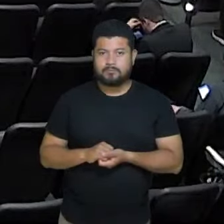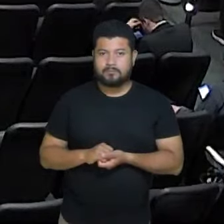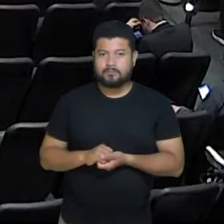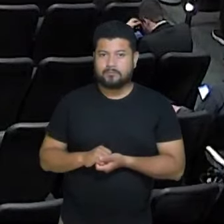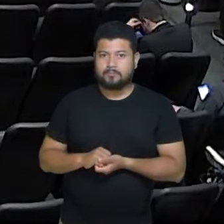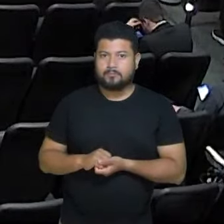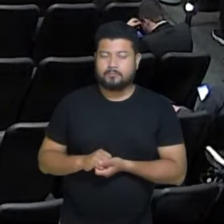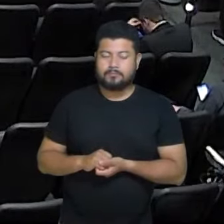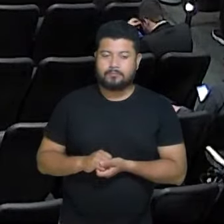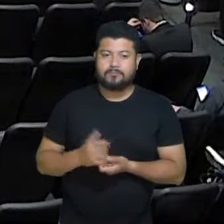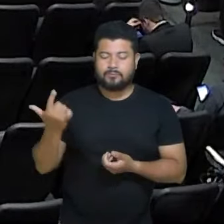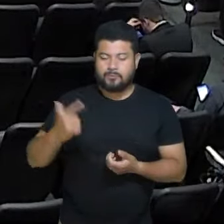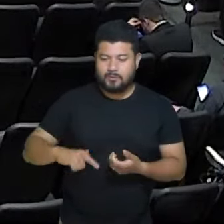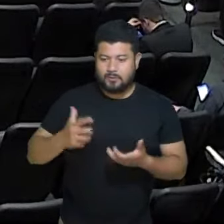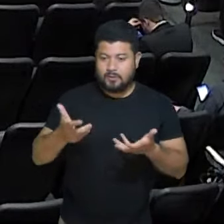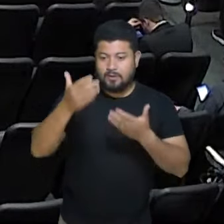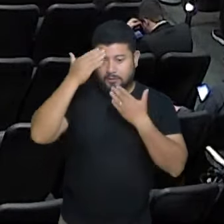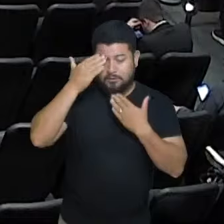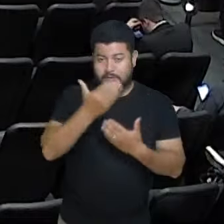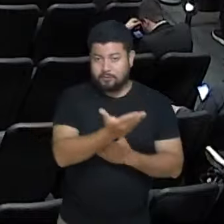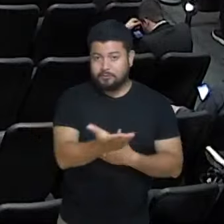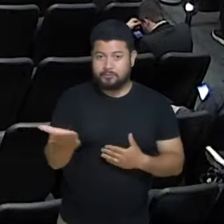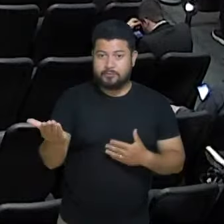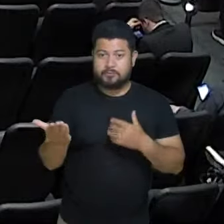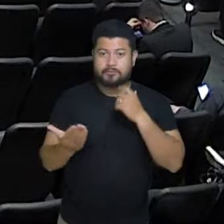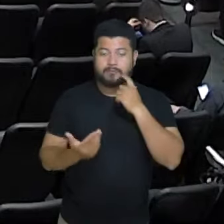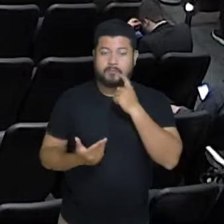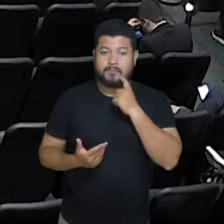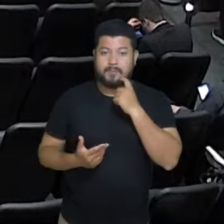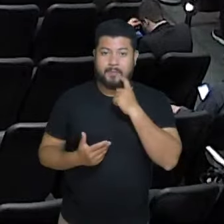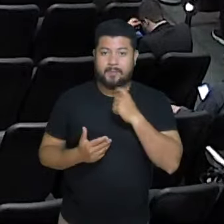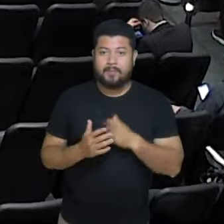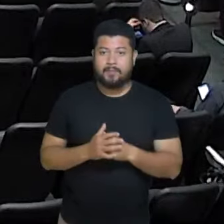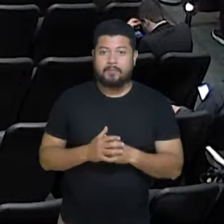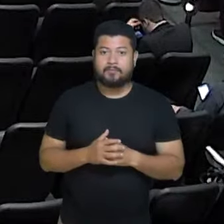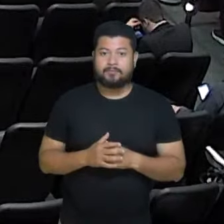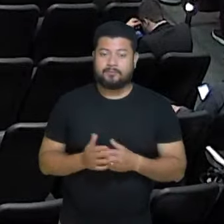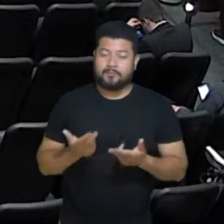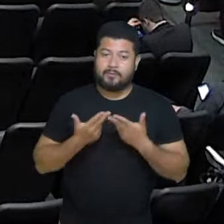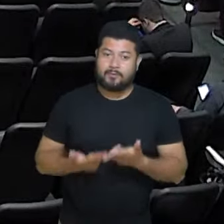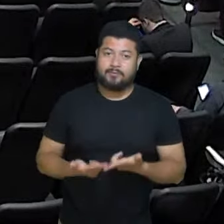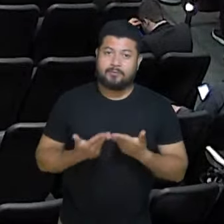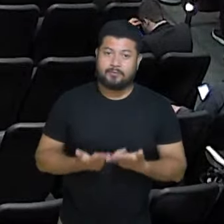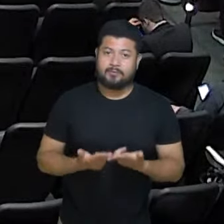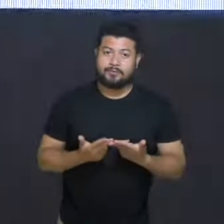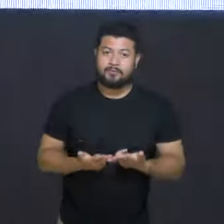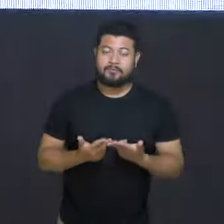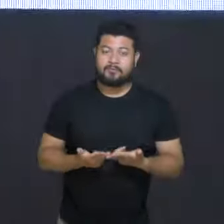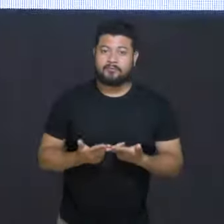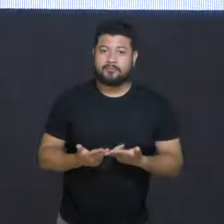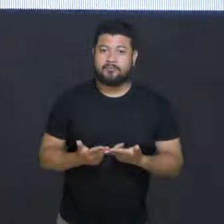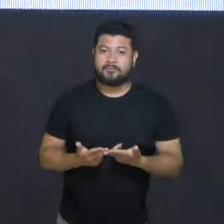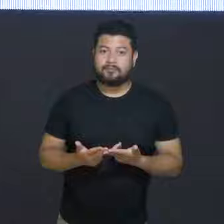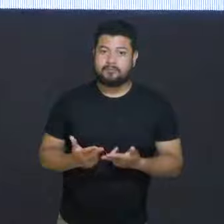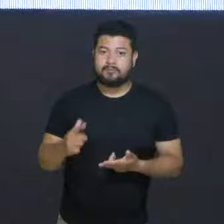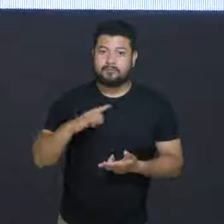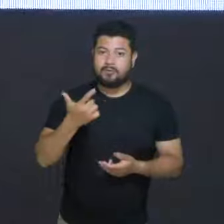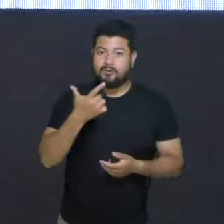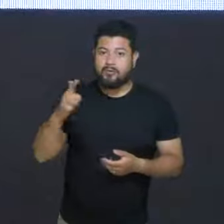só quero agradecer a todos a ouvida a paciência pelo tempo temos outra